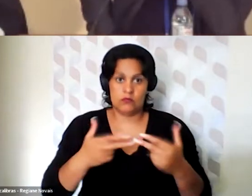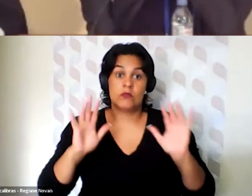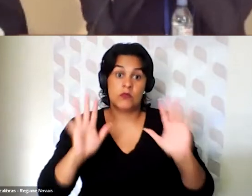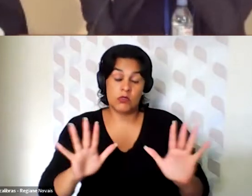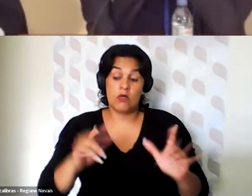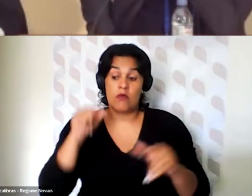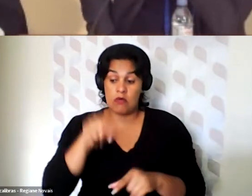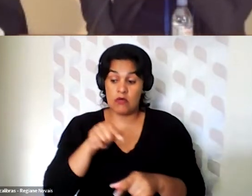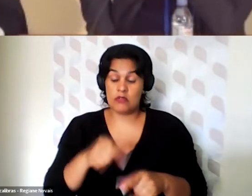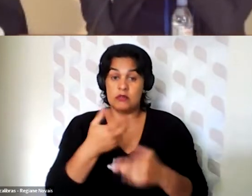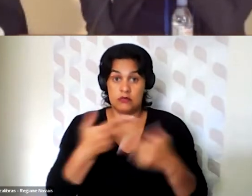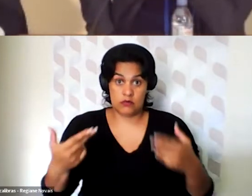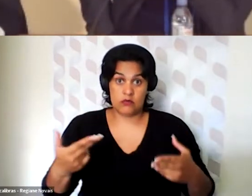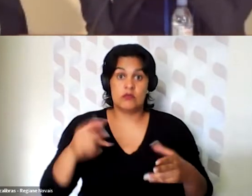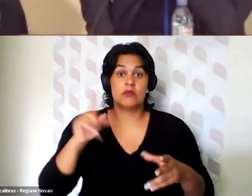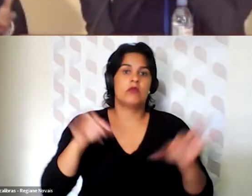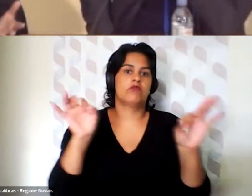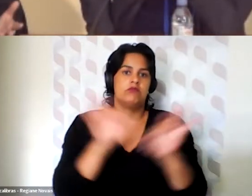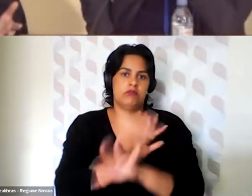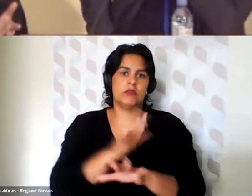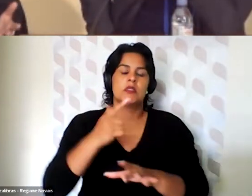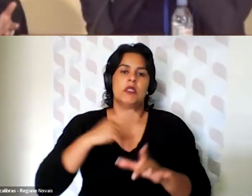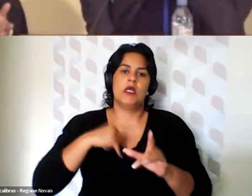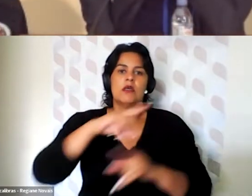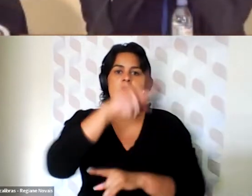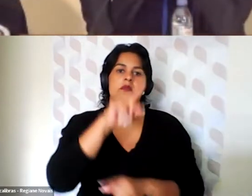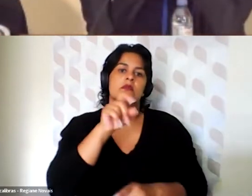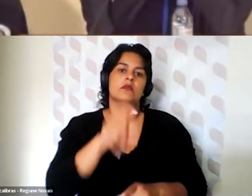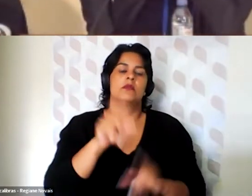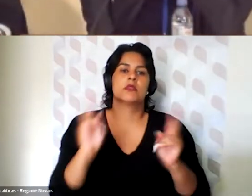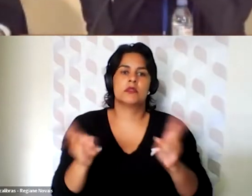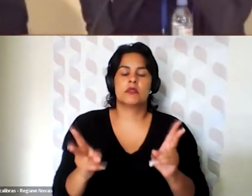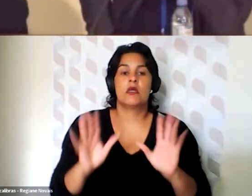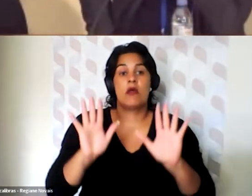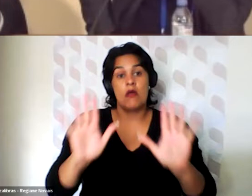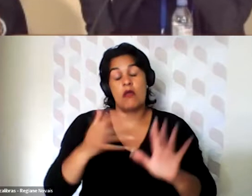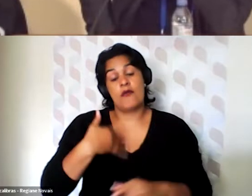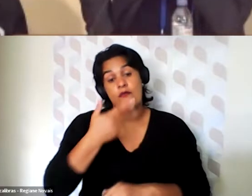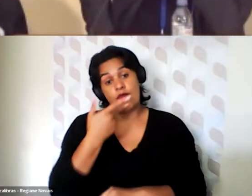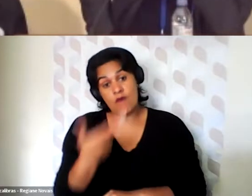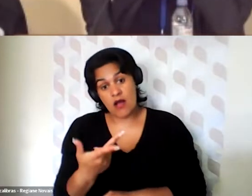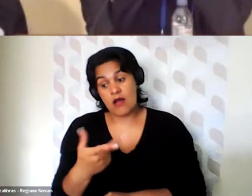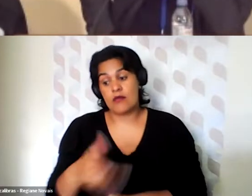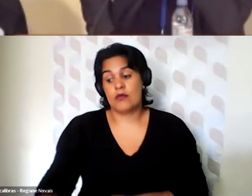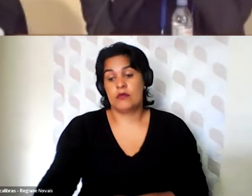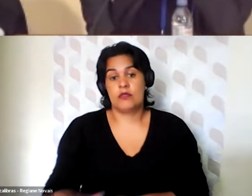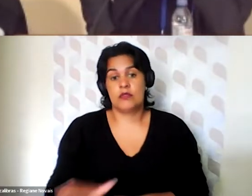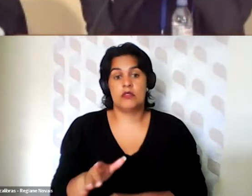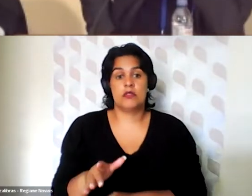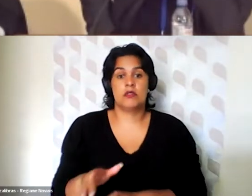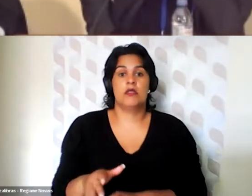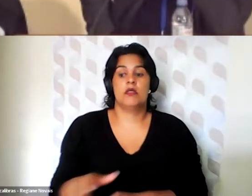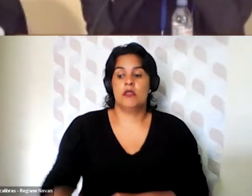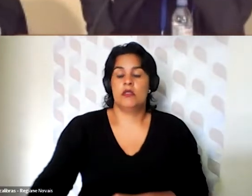que entendem que não seria benéfico, e é uma discussão válida e necessária, mas, em linhas gerais, é um dos